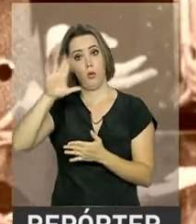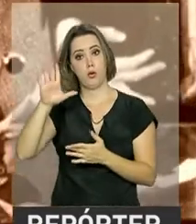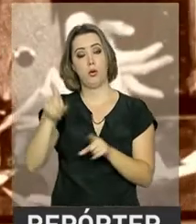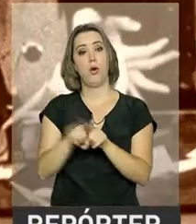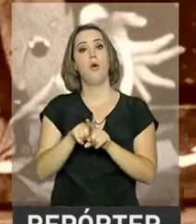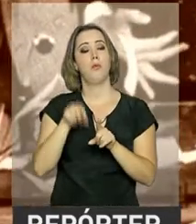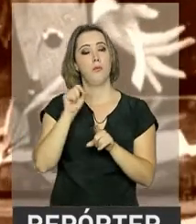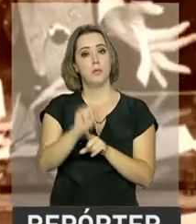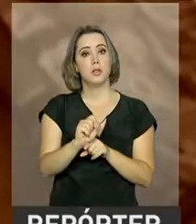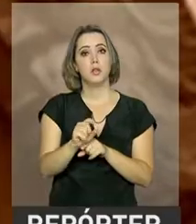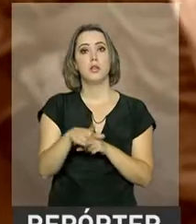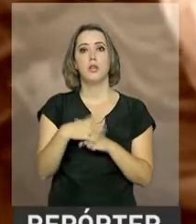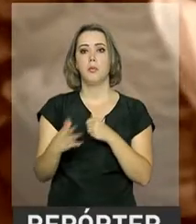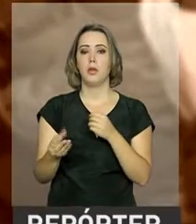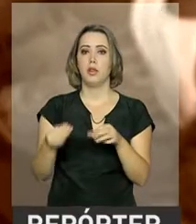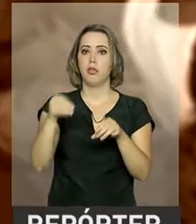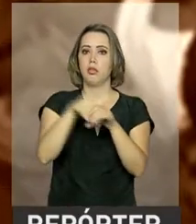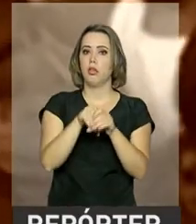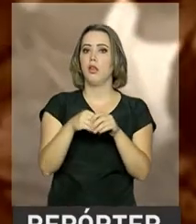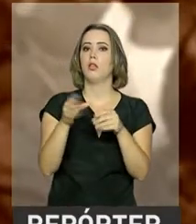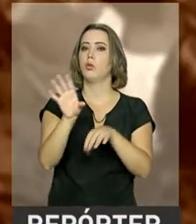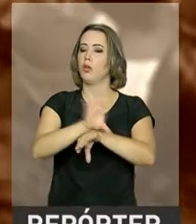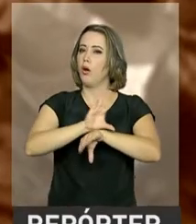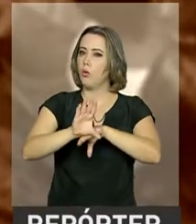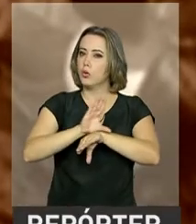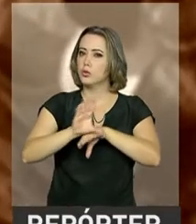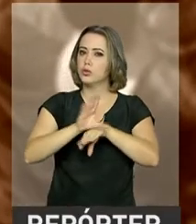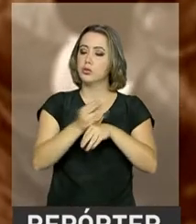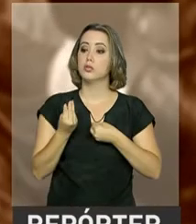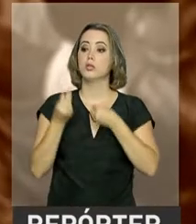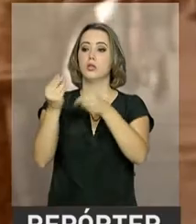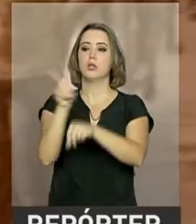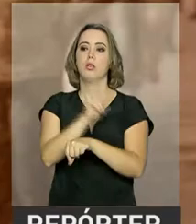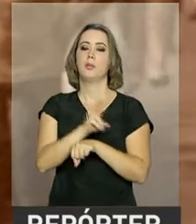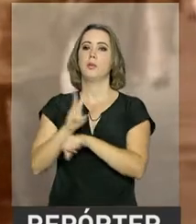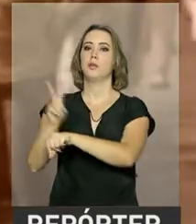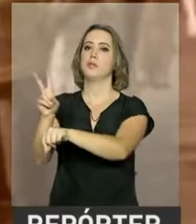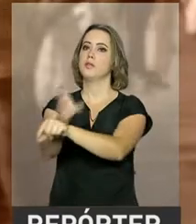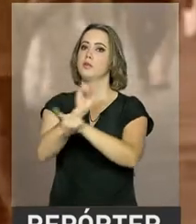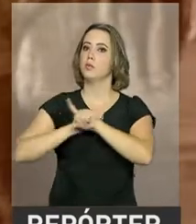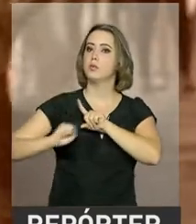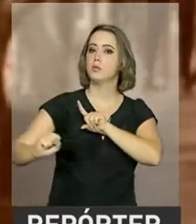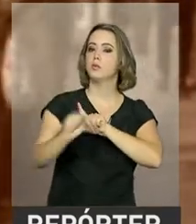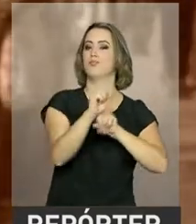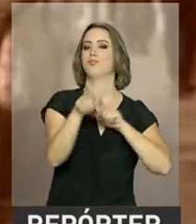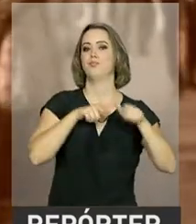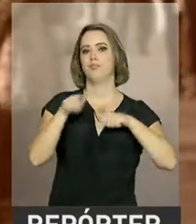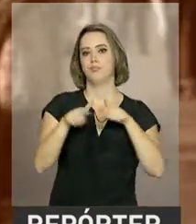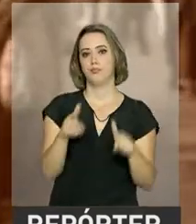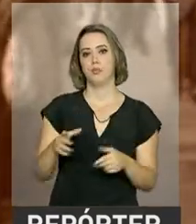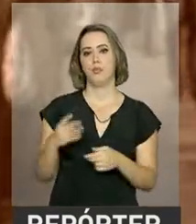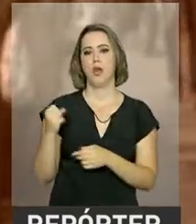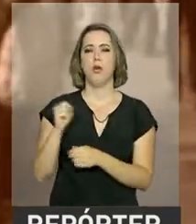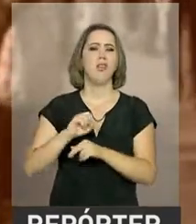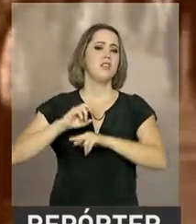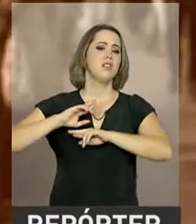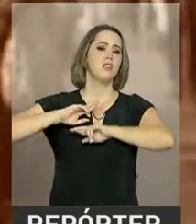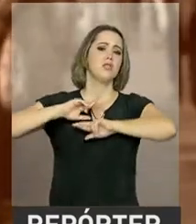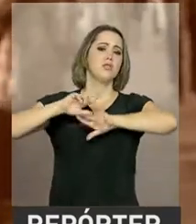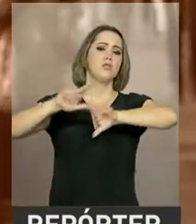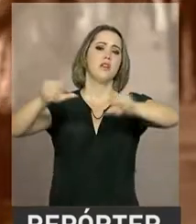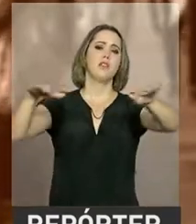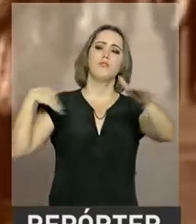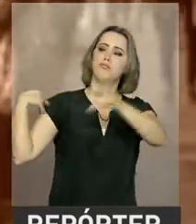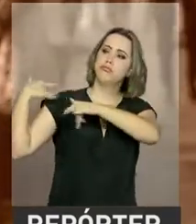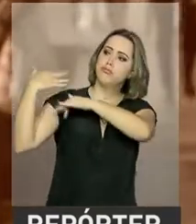de 1988, que consagrou o direito à proteção social do trabalhador. Muita coisa mudou nesses últimos